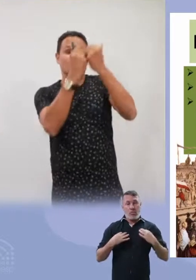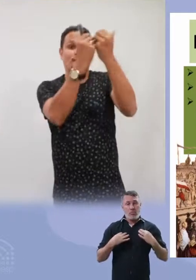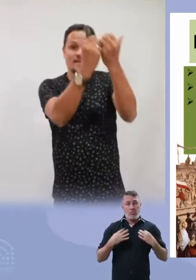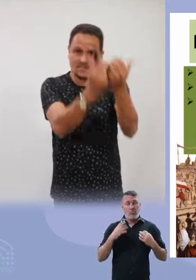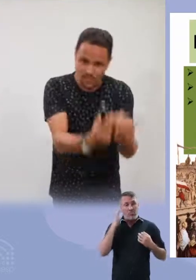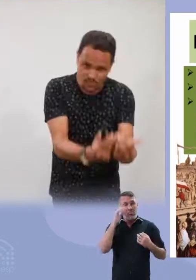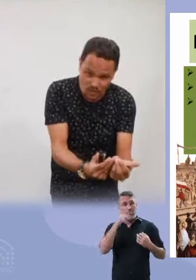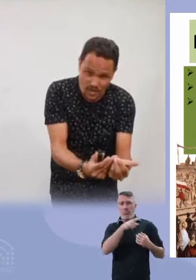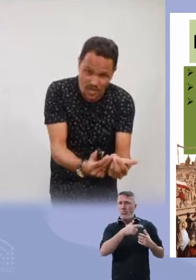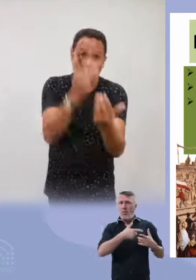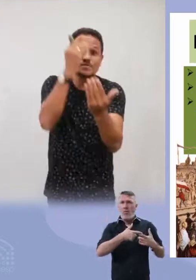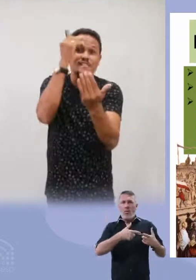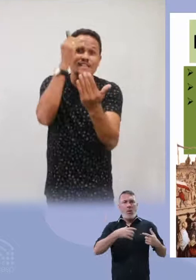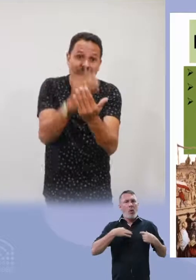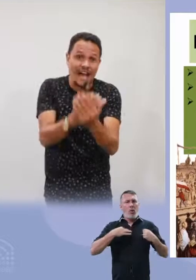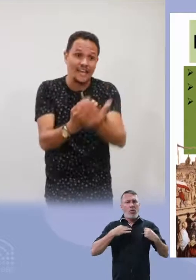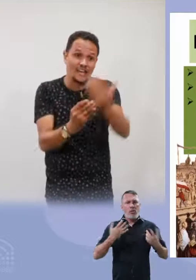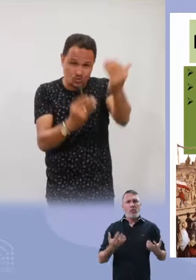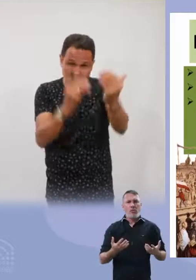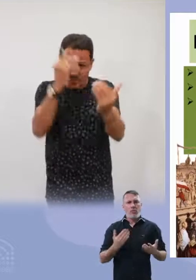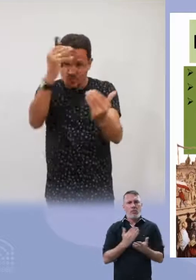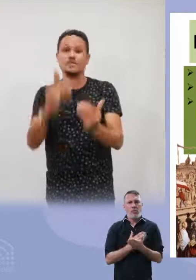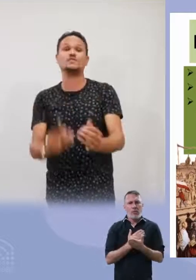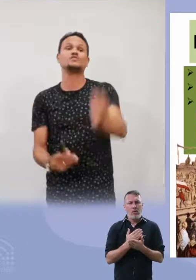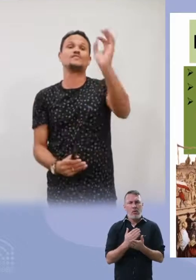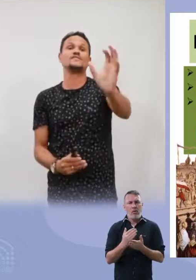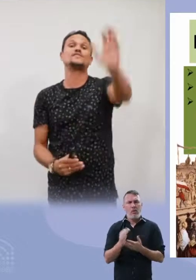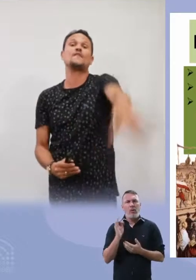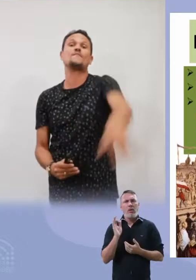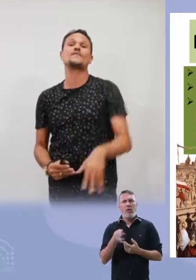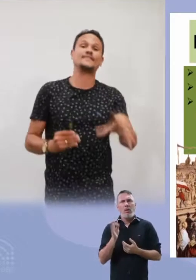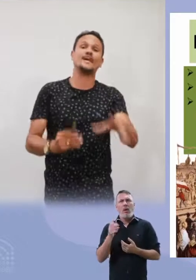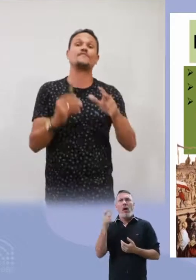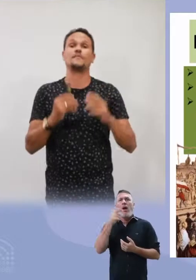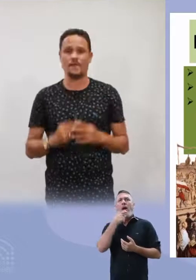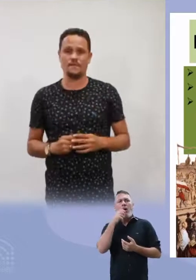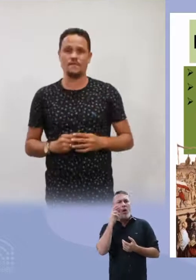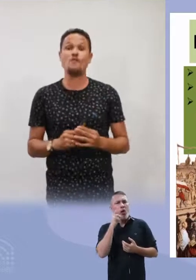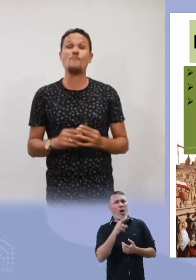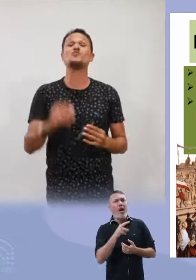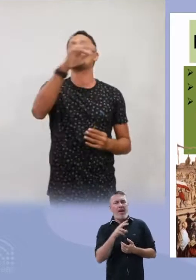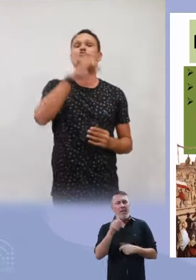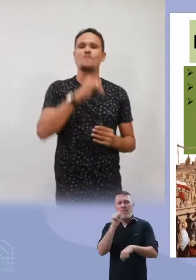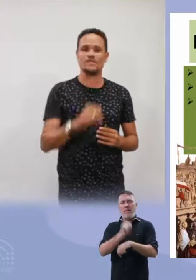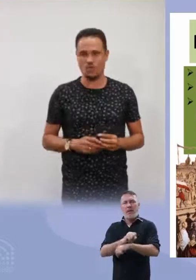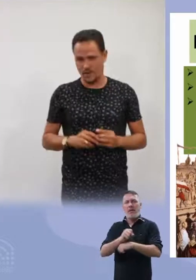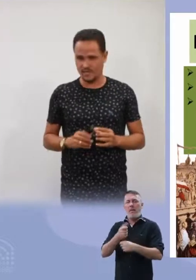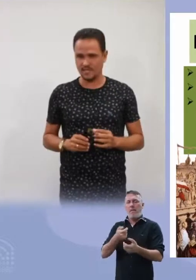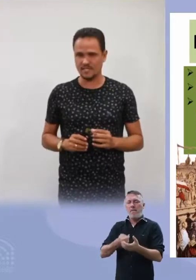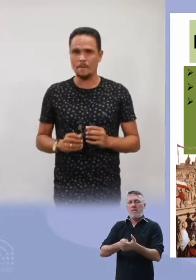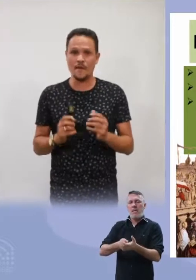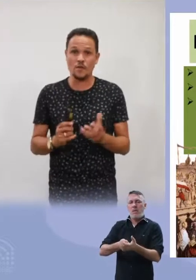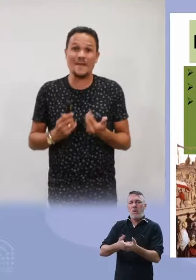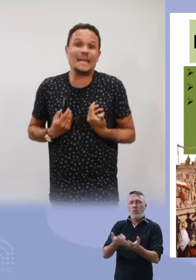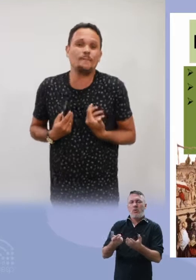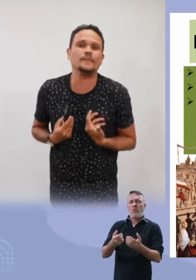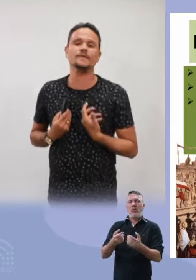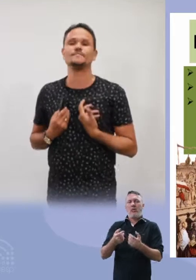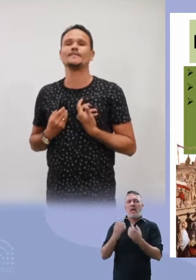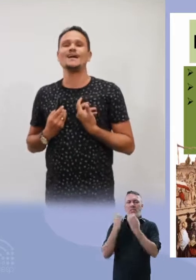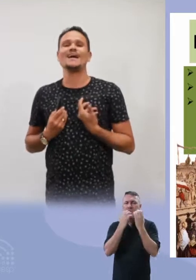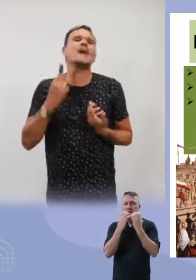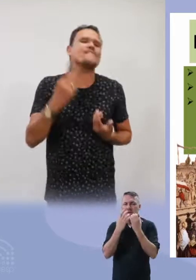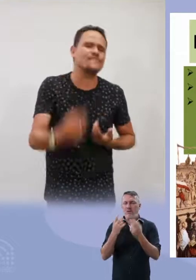olhemos para as questões e vamos acertar isso, faz entender porque a Inglaterra foi a primeira. Vamos enumerar algumas coisas. Primeiro,